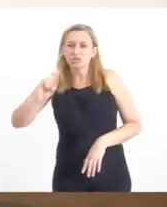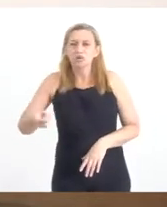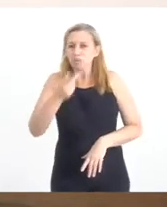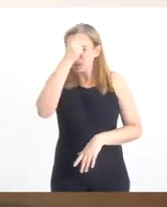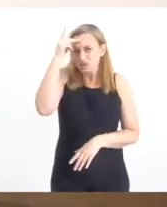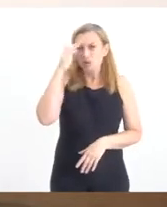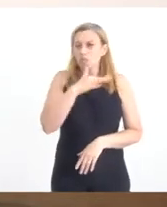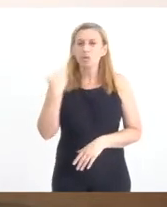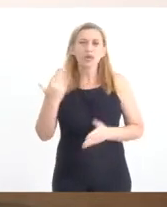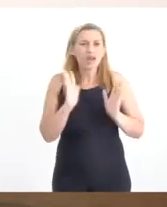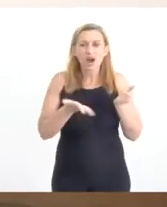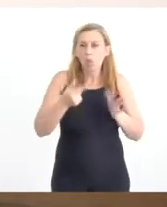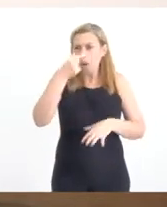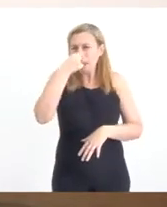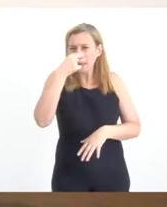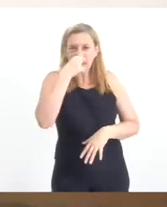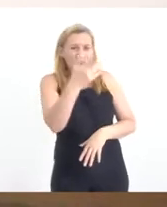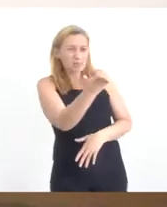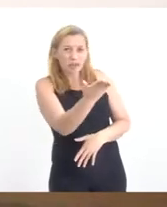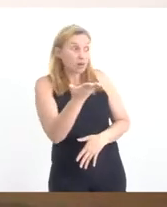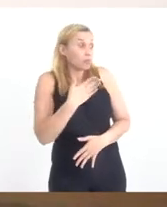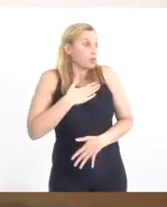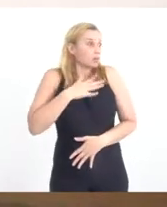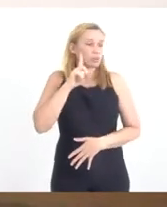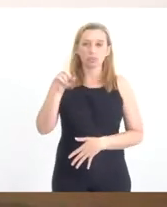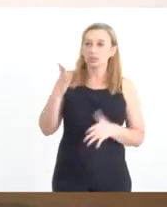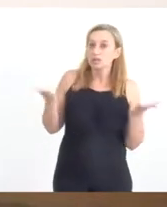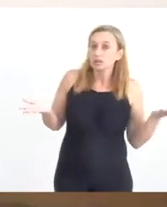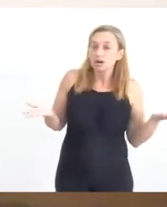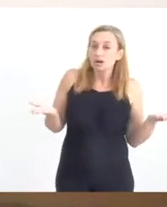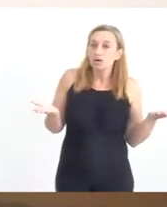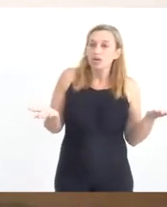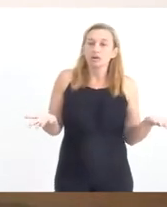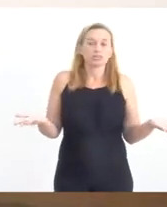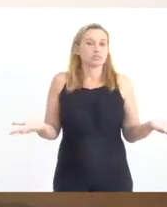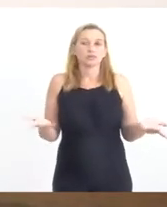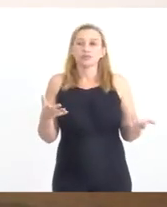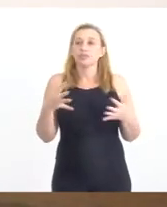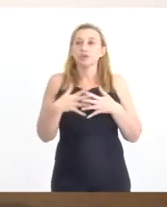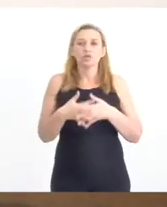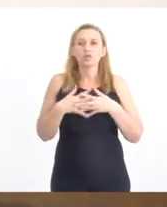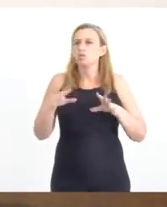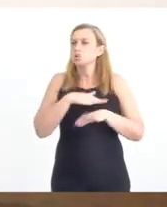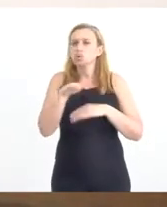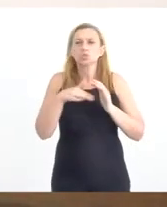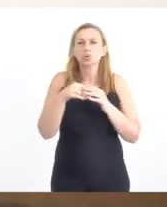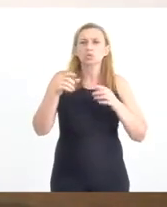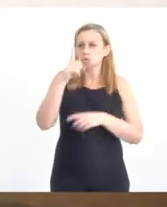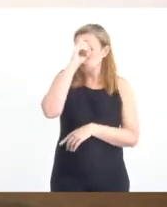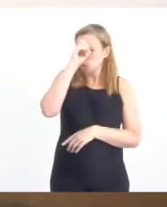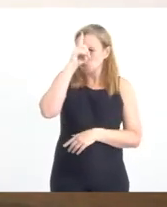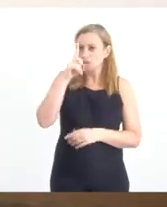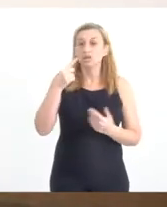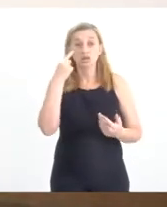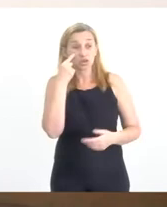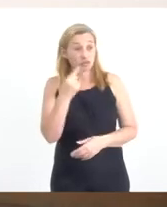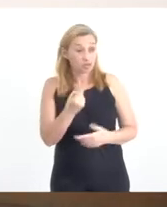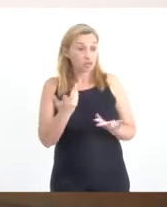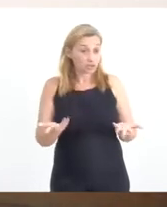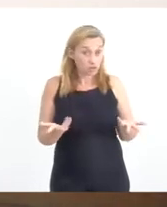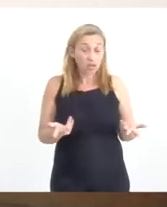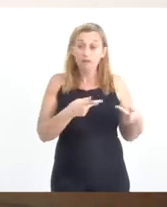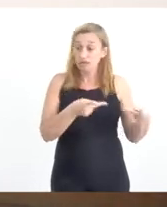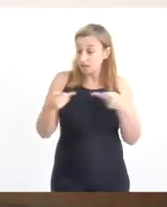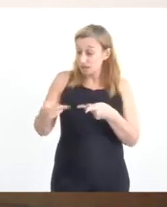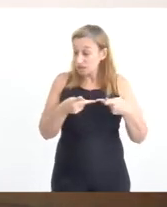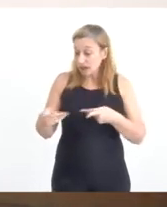e agora com a gripe nossa senhora tá um caso em todos os hospitais né a gente tem vindo